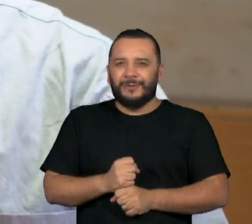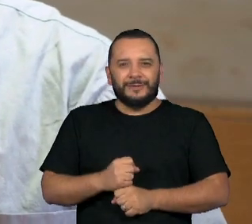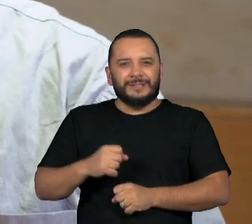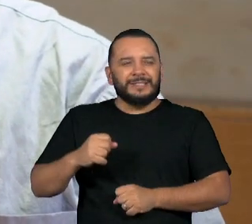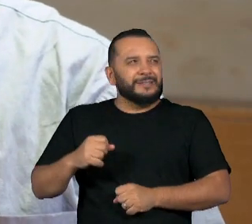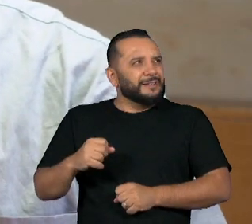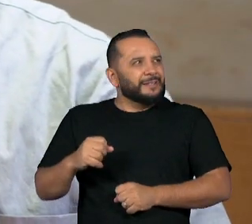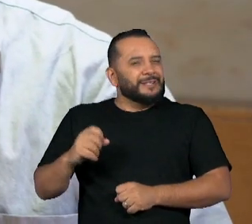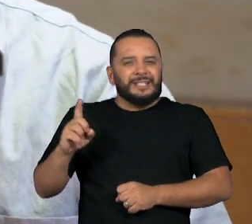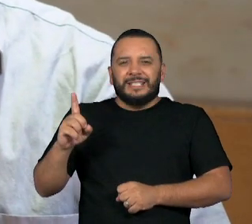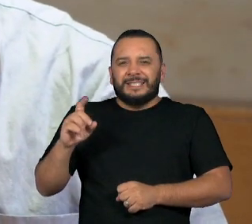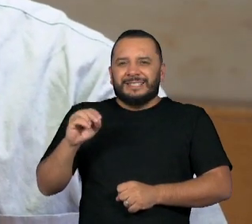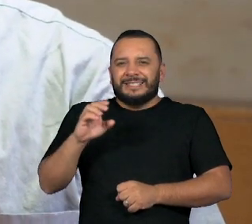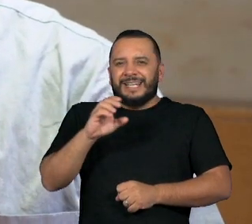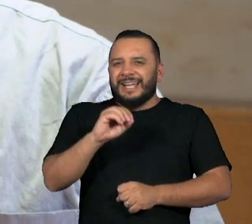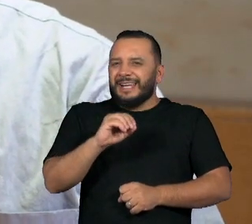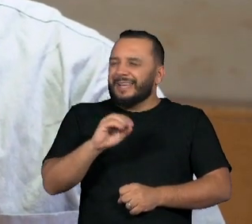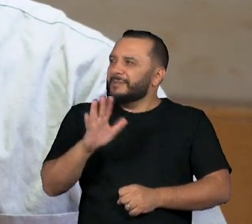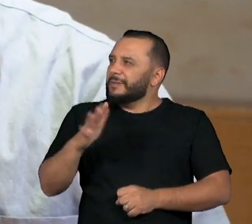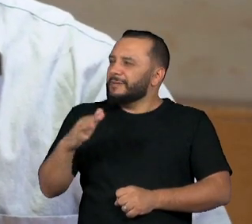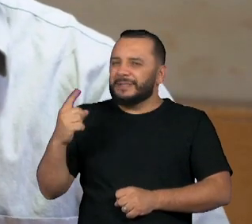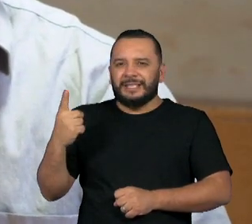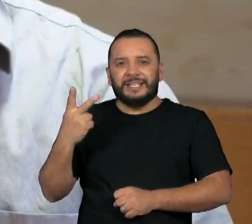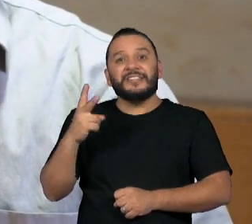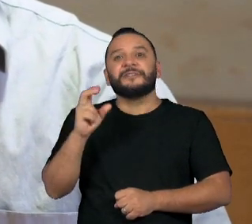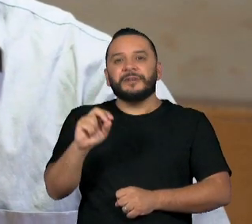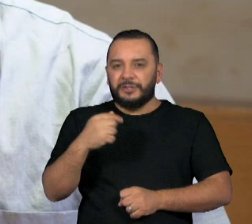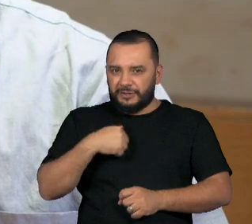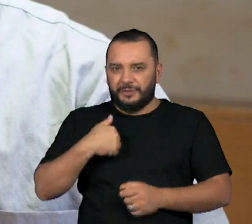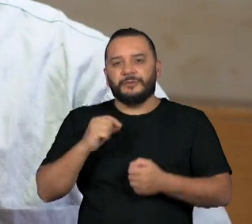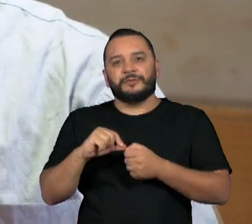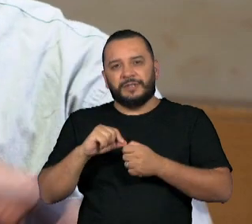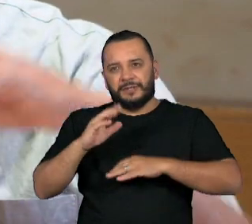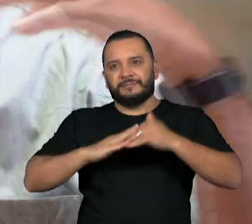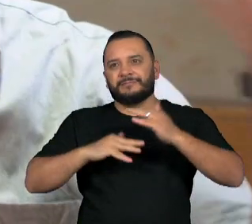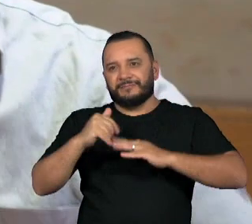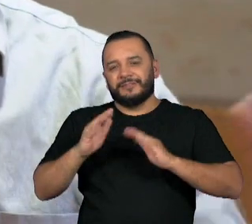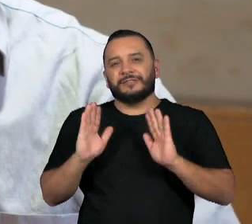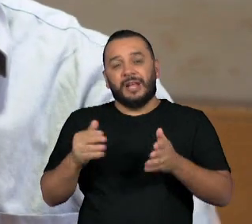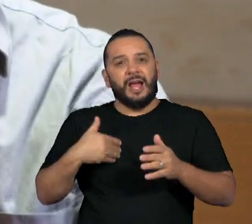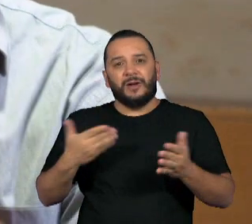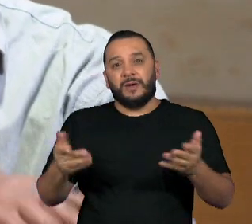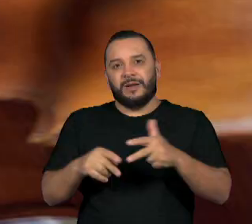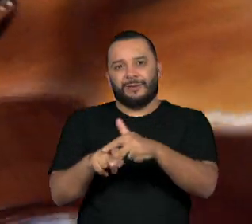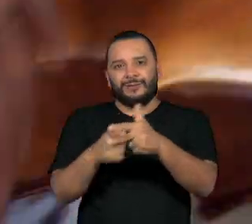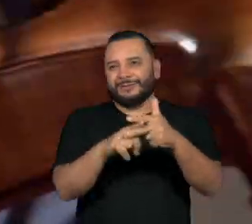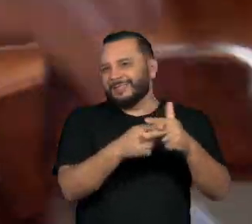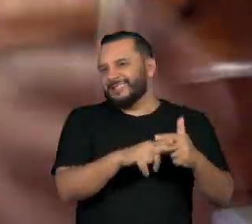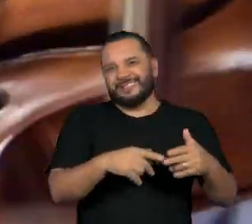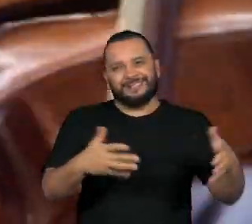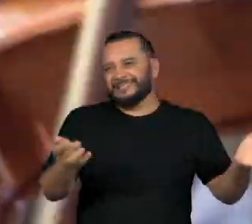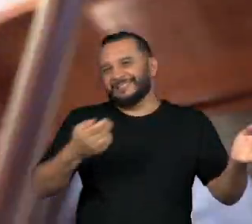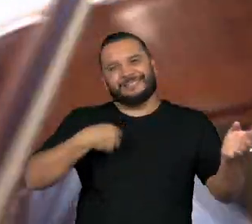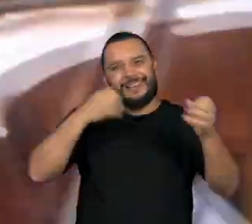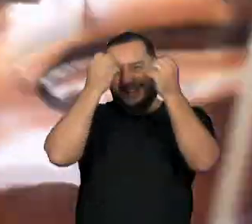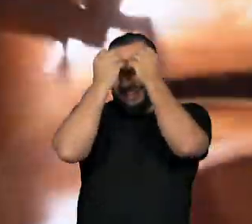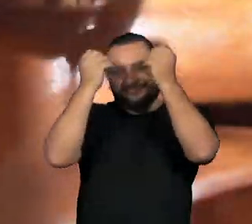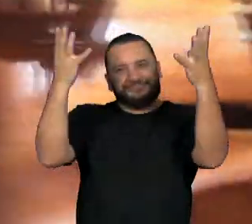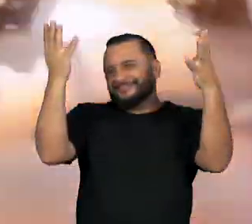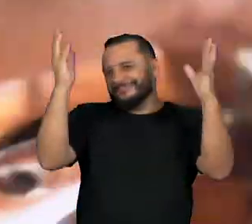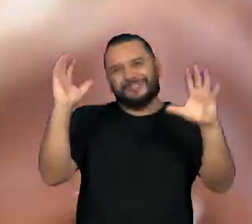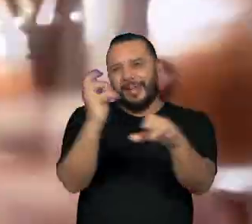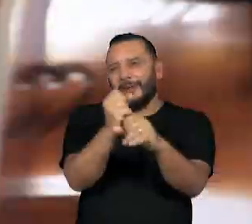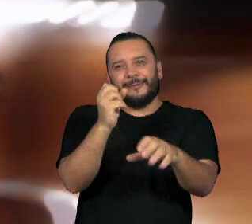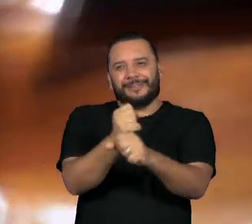100, 120 instrumentos construídos. Aí agora a restauração e a harmonização, já perdi a conta